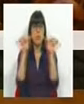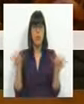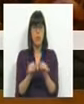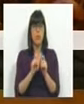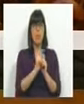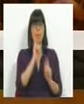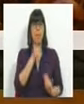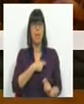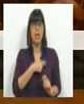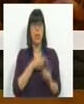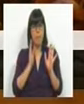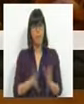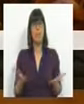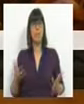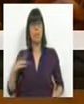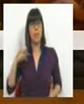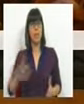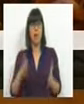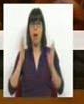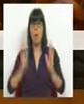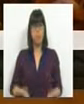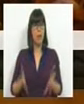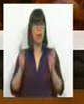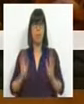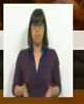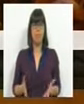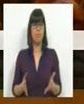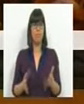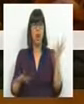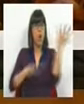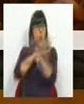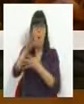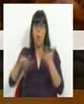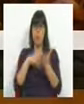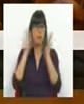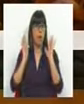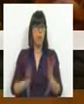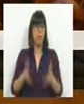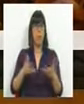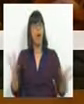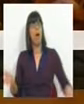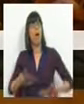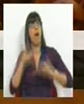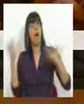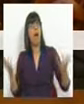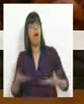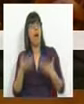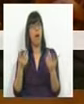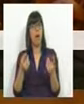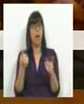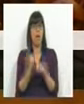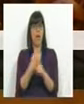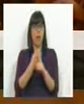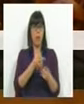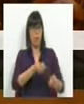sistema de pensões. O que Portugal não precisa é de confusão, de ligeireza, de